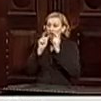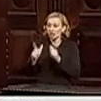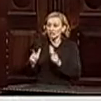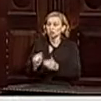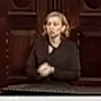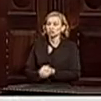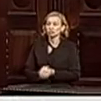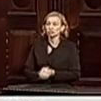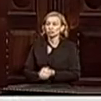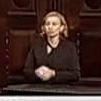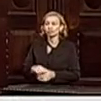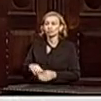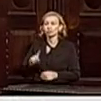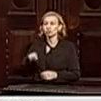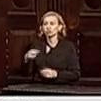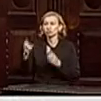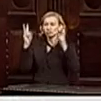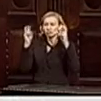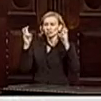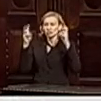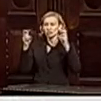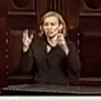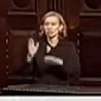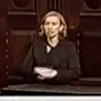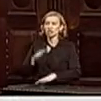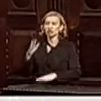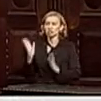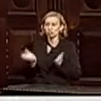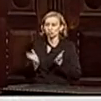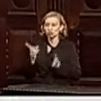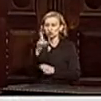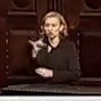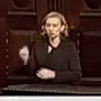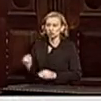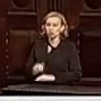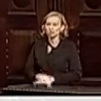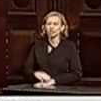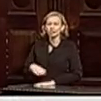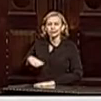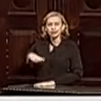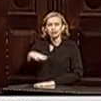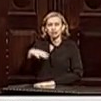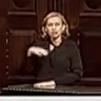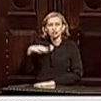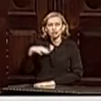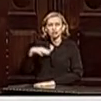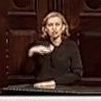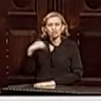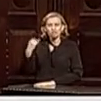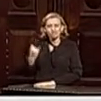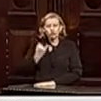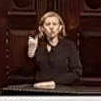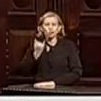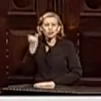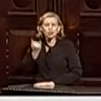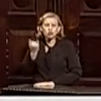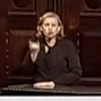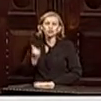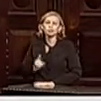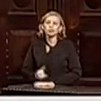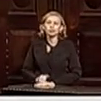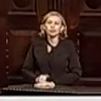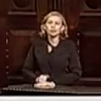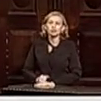tema a mais a se tratar no dia de hoje, que é um tema que é fundamental que seja levantado nesse momento de gravíssima